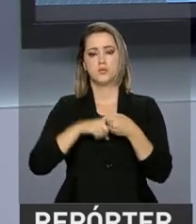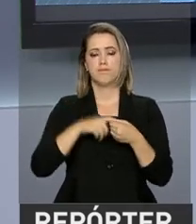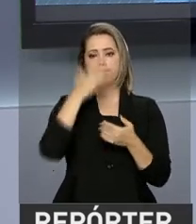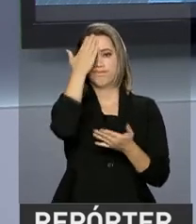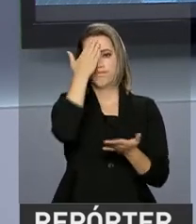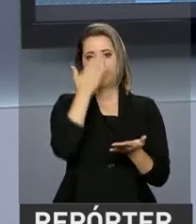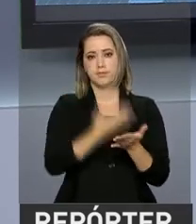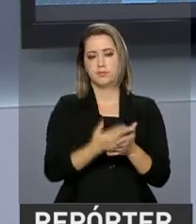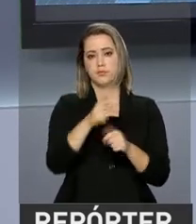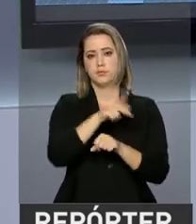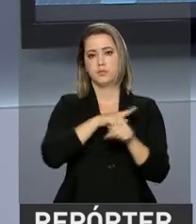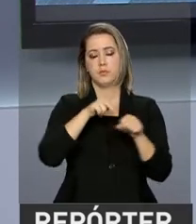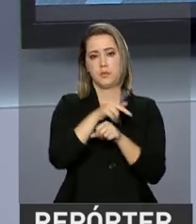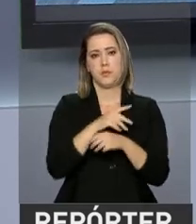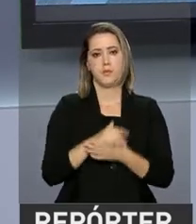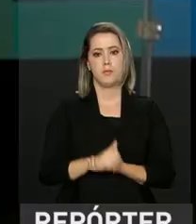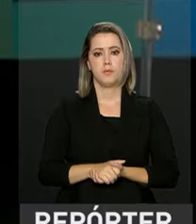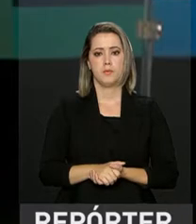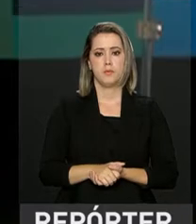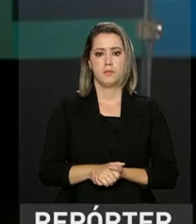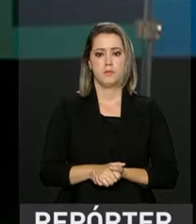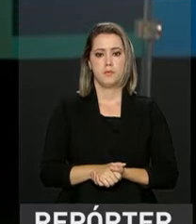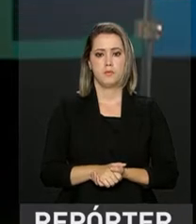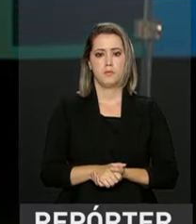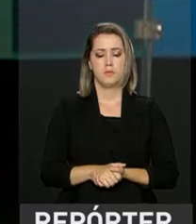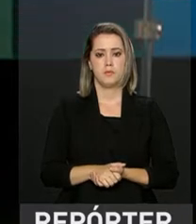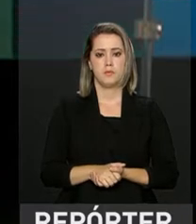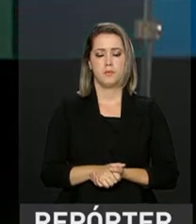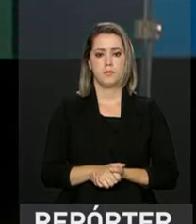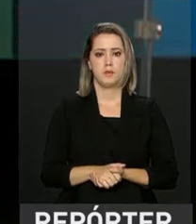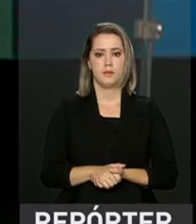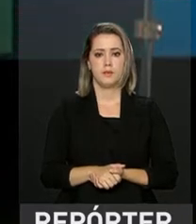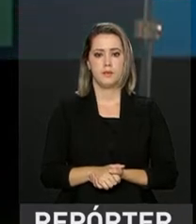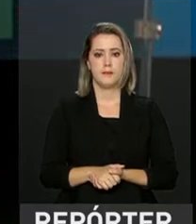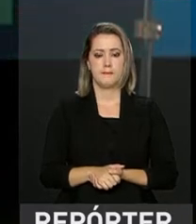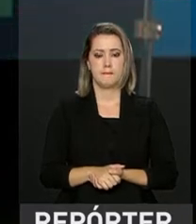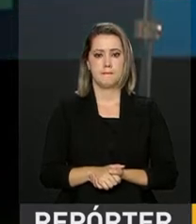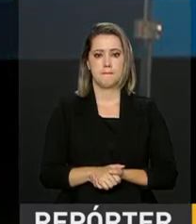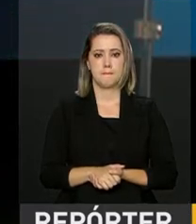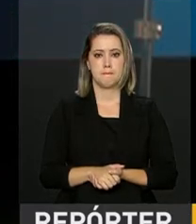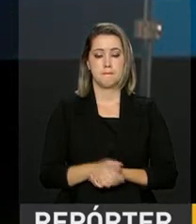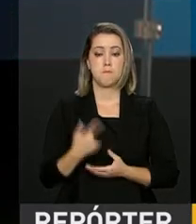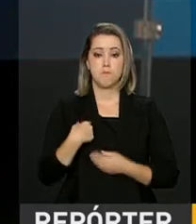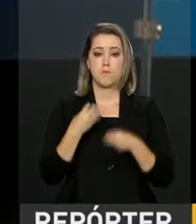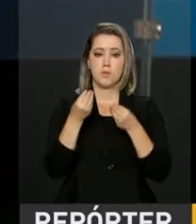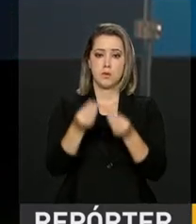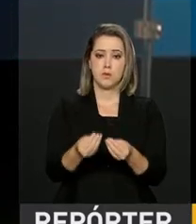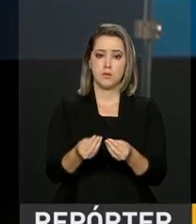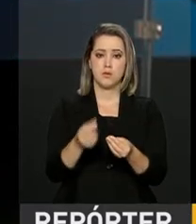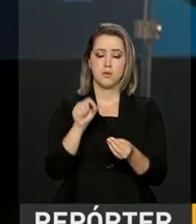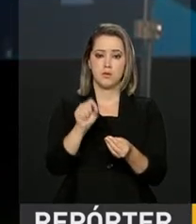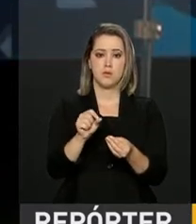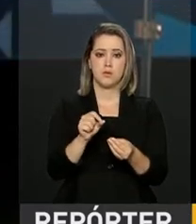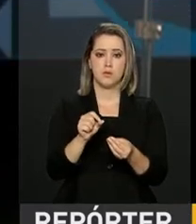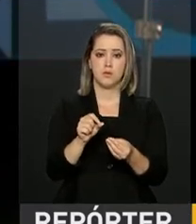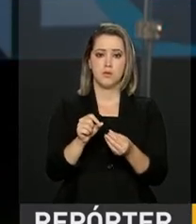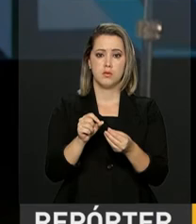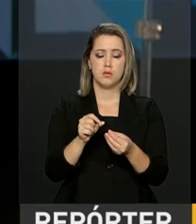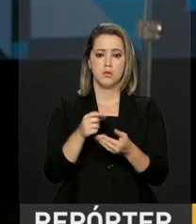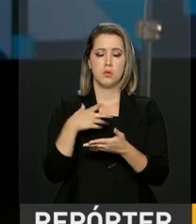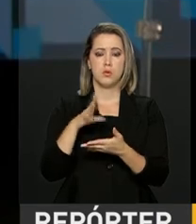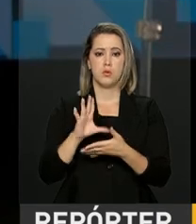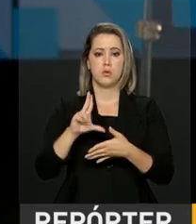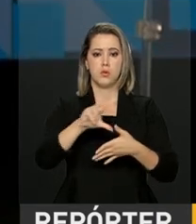retomar a confiança no país e américa na coxa ele garante que os juros americana estão colocados